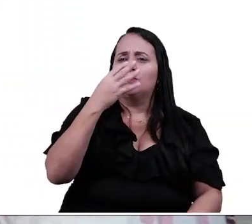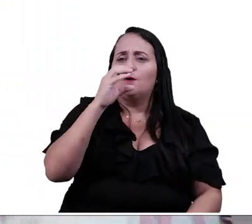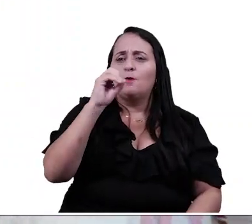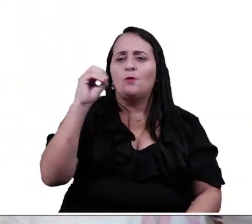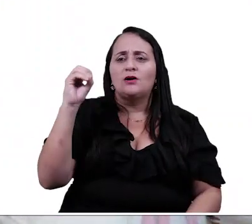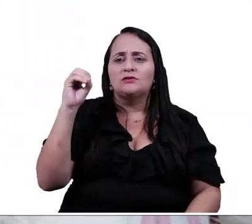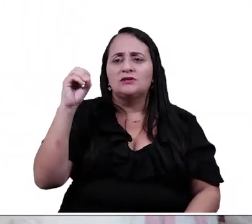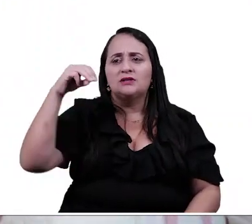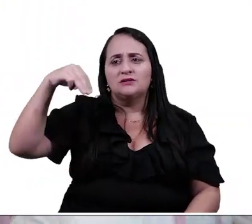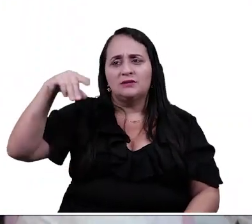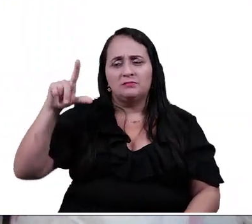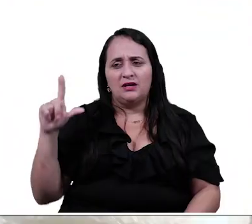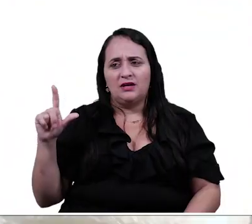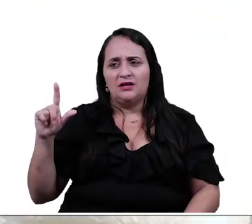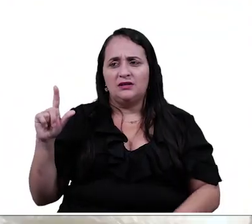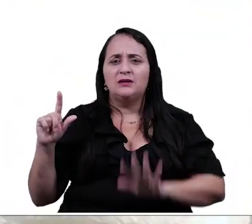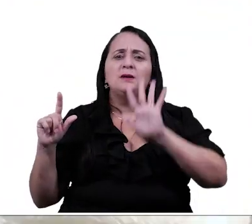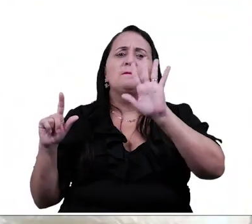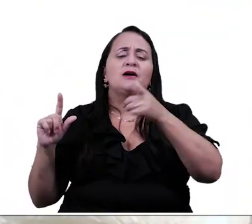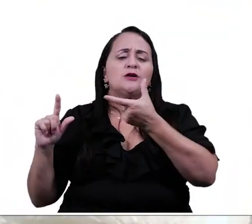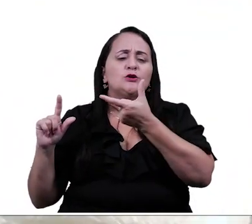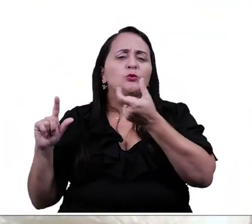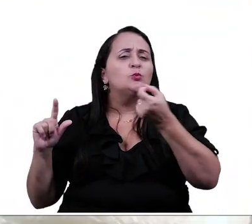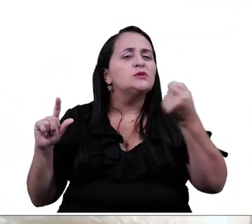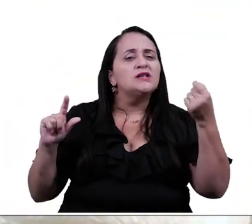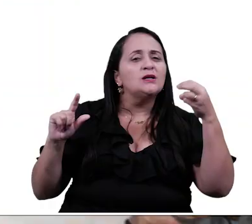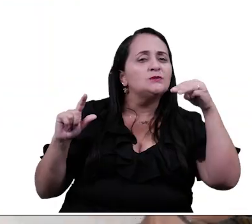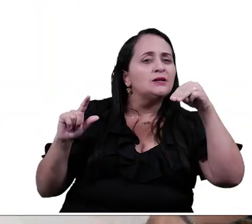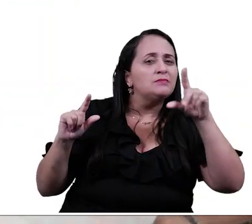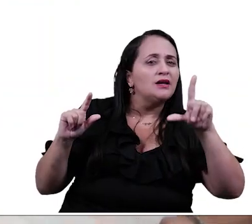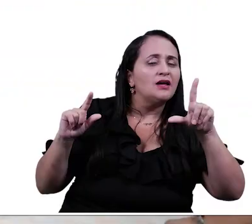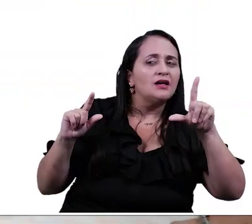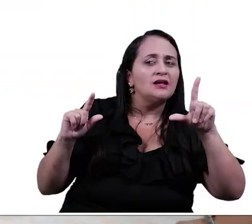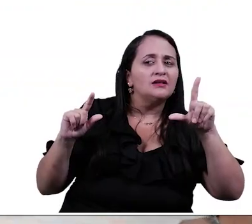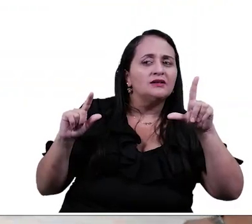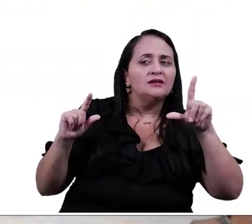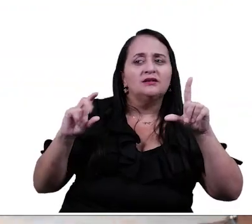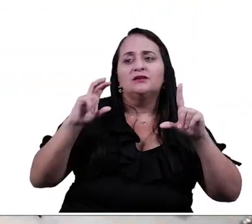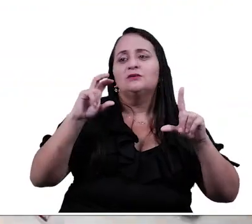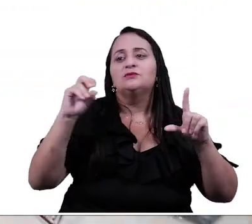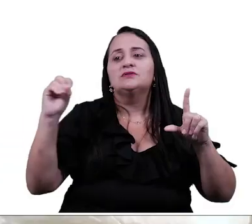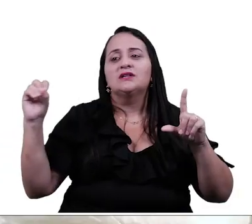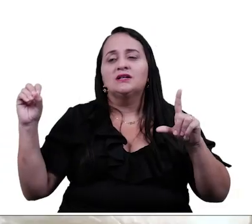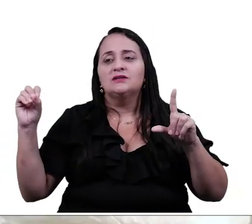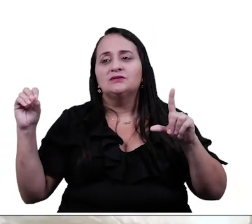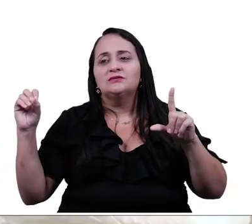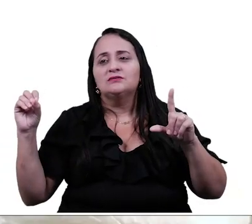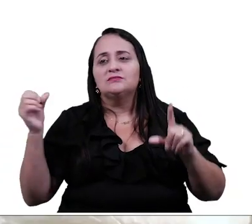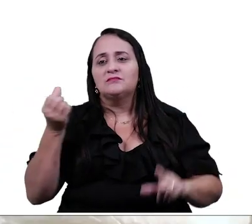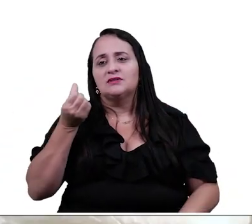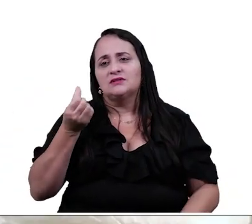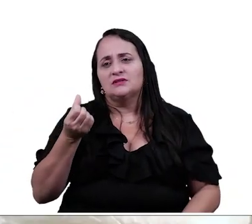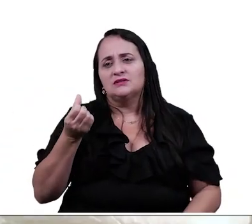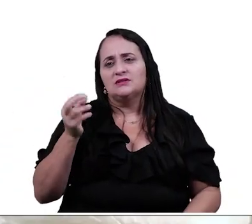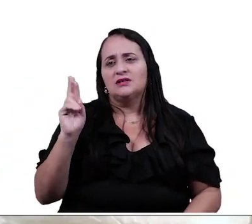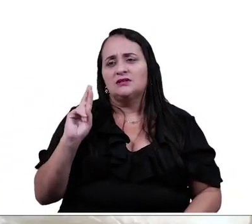custa o de 200? R$3. E o de 500?